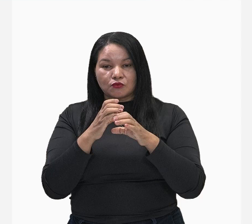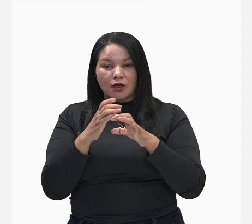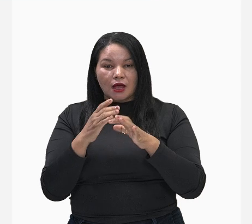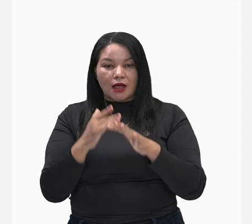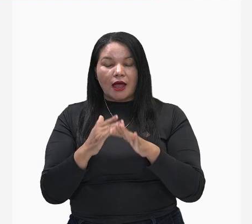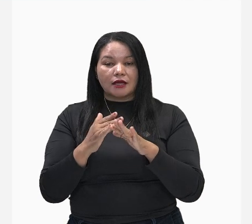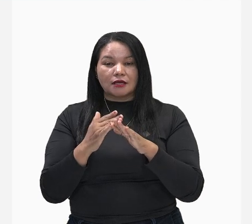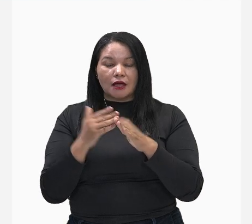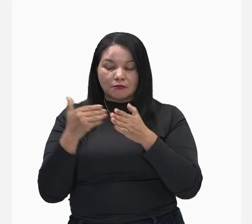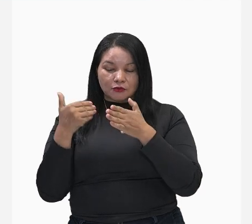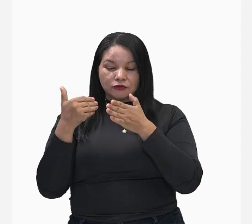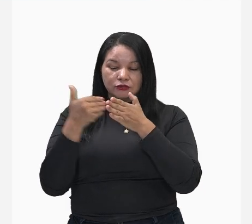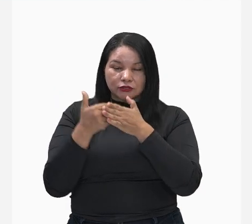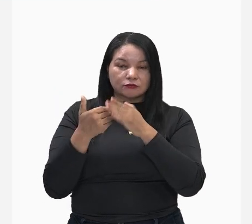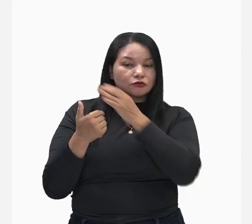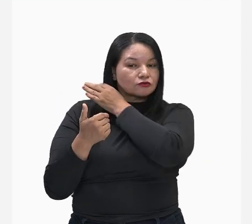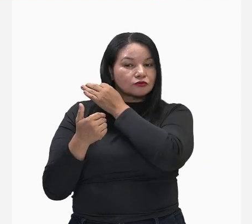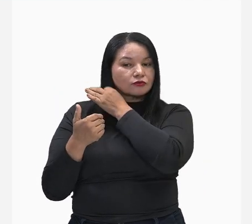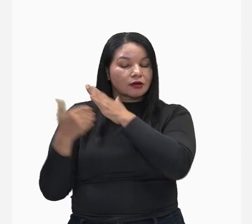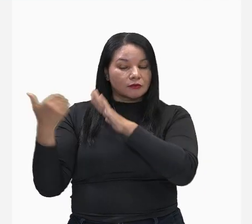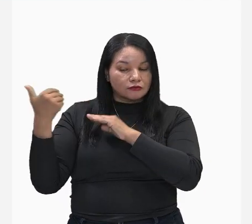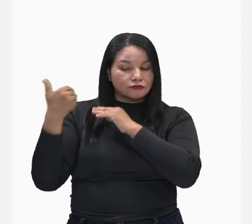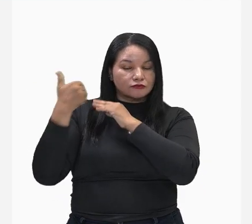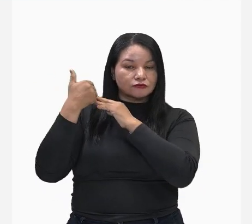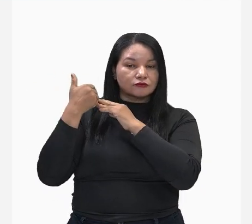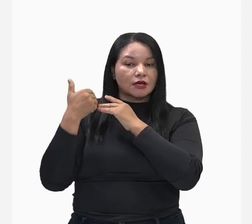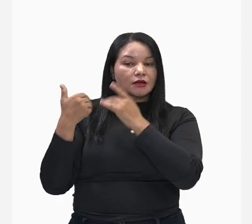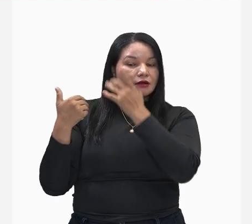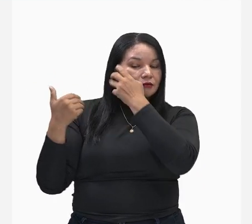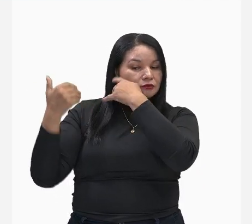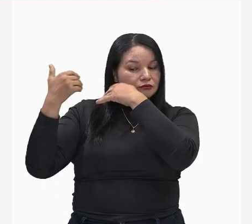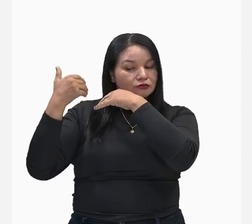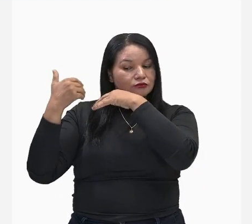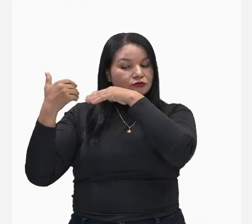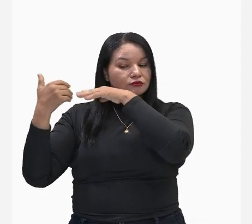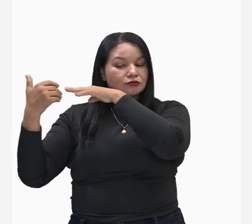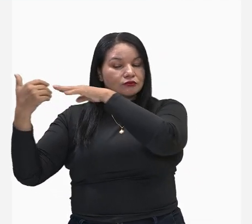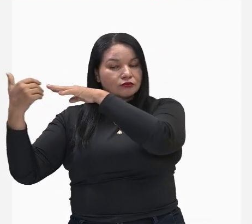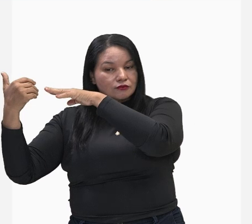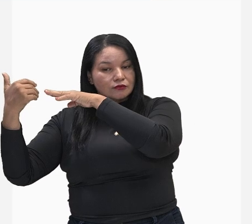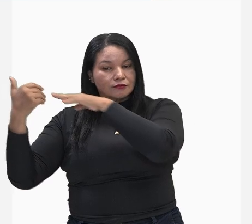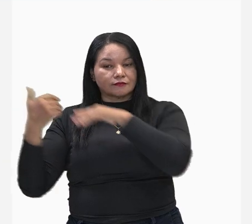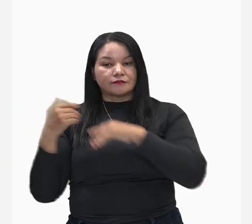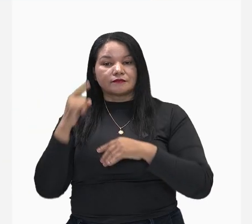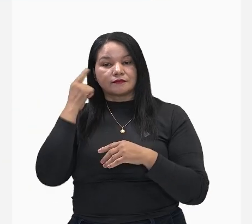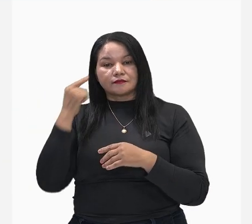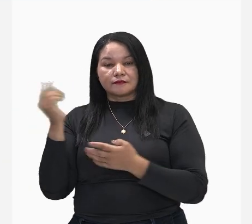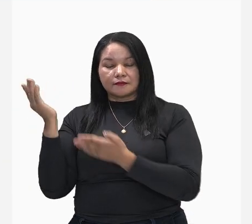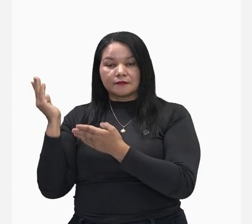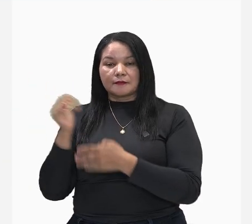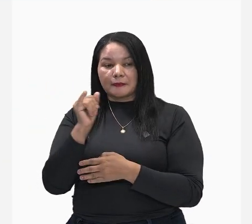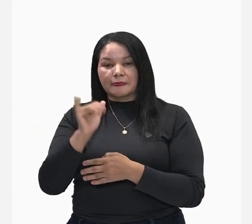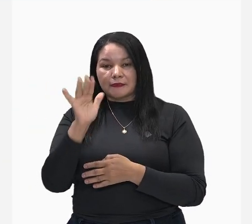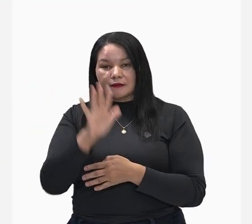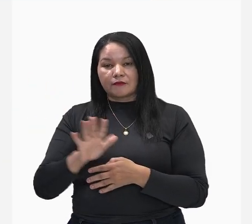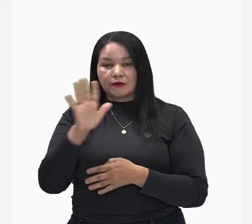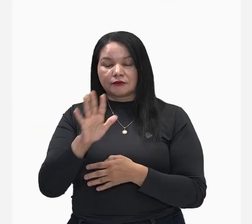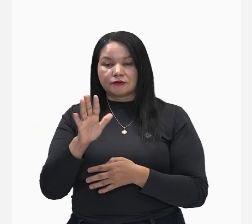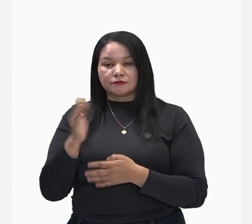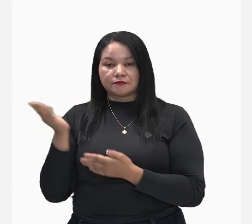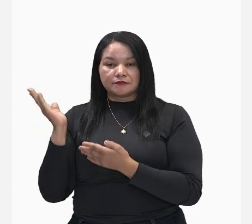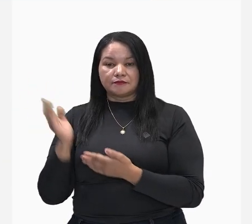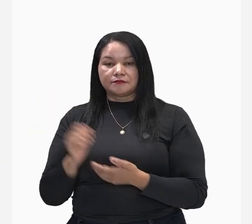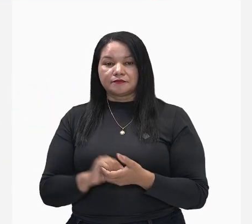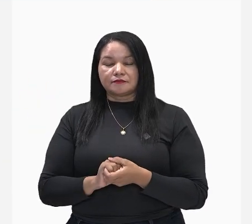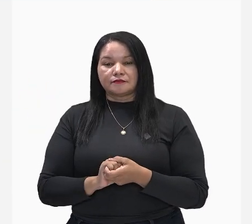aproximado novamente do cabelo, ele vai ser atraído, como você consegue ver nessa imagem, tá? Essa moça